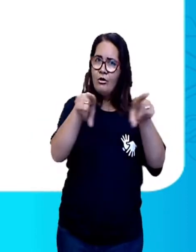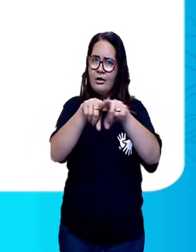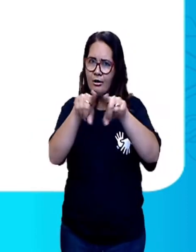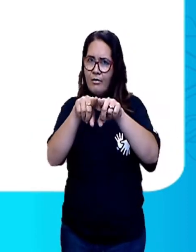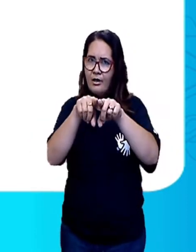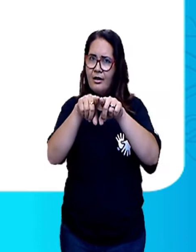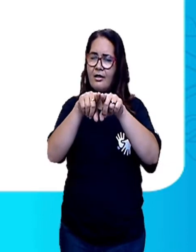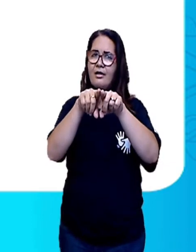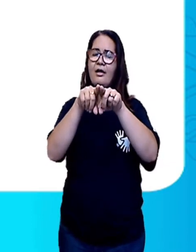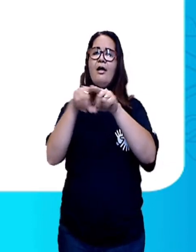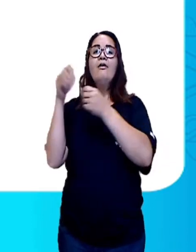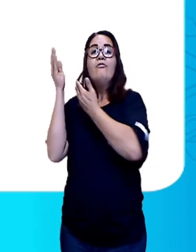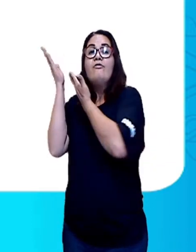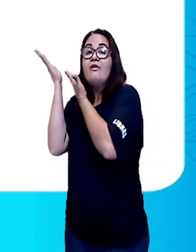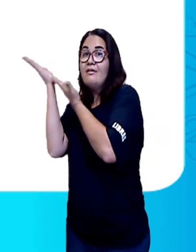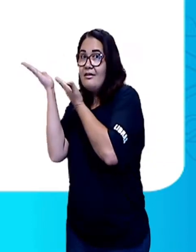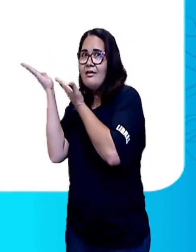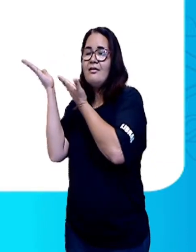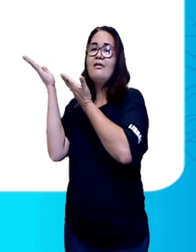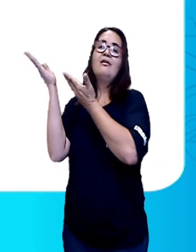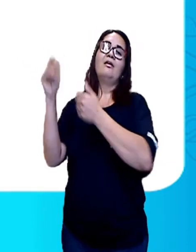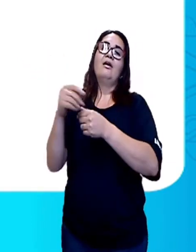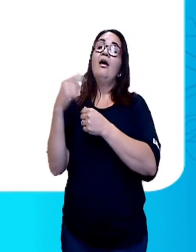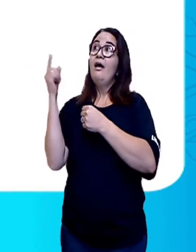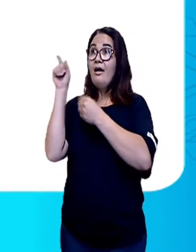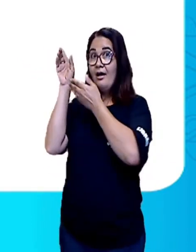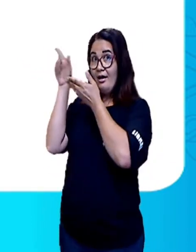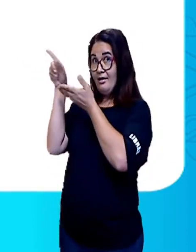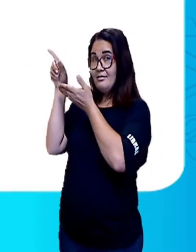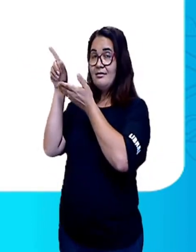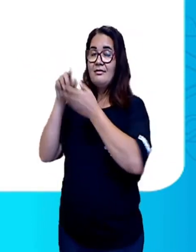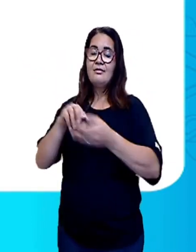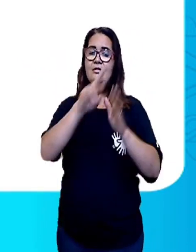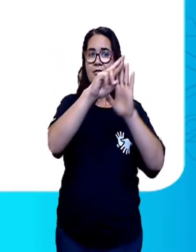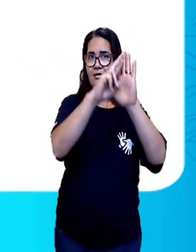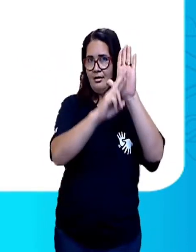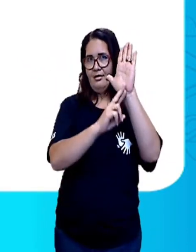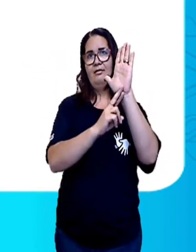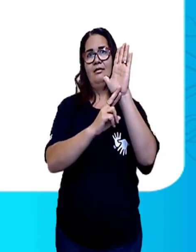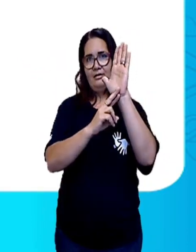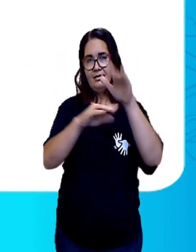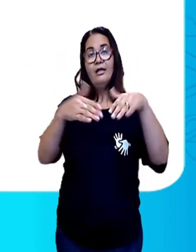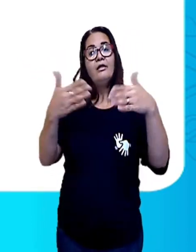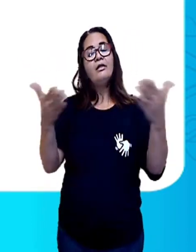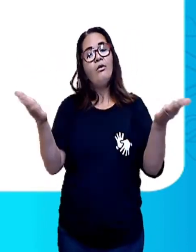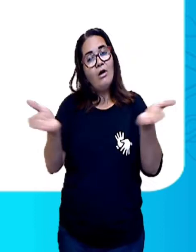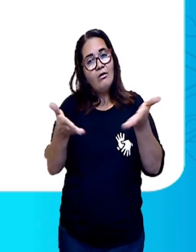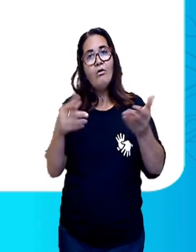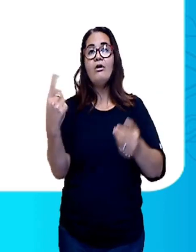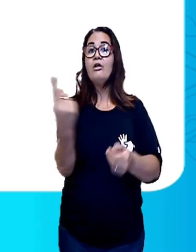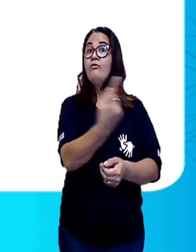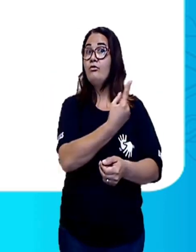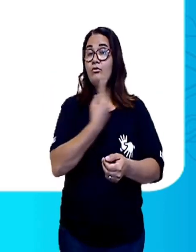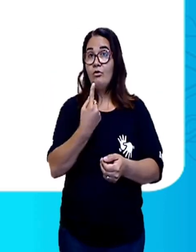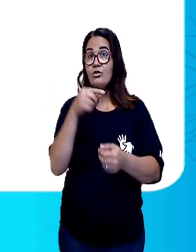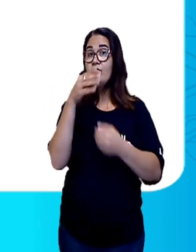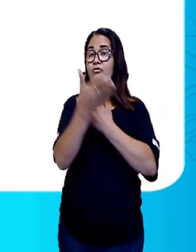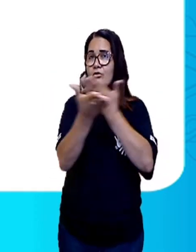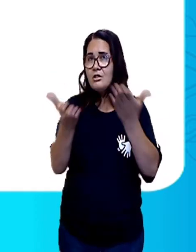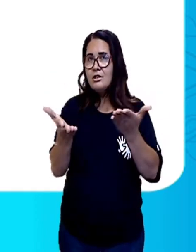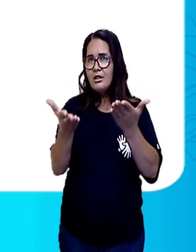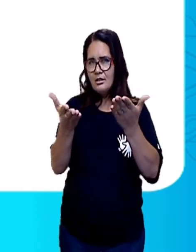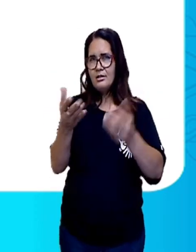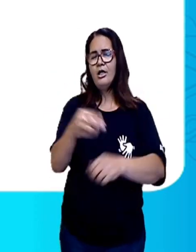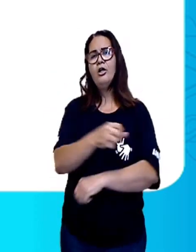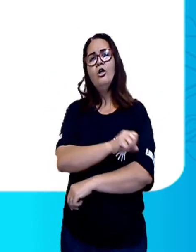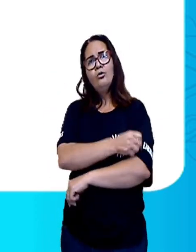vocês conheçam, mas o mais importante para o nosso nível do quarto ano é conhecer o litro e o mililitro, que